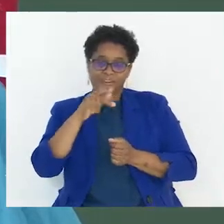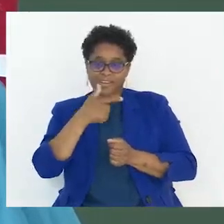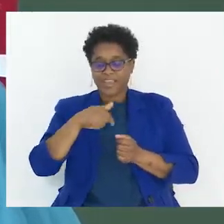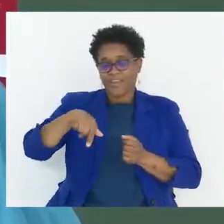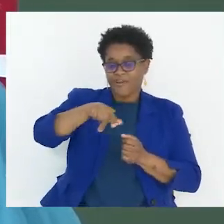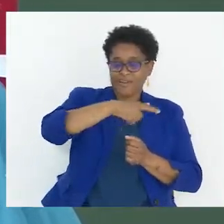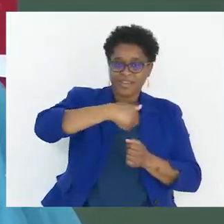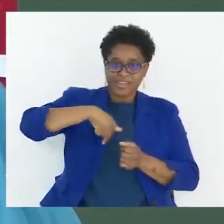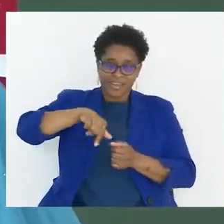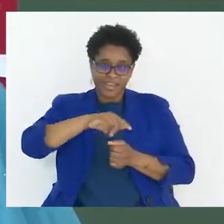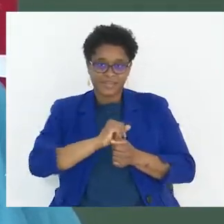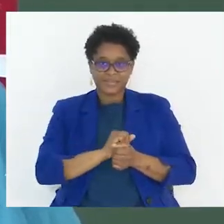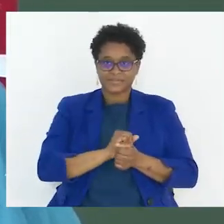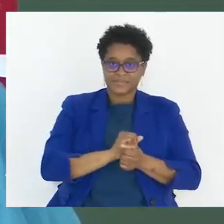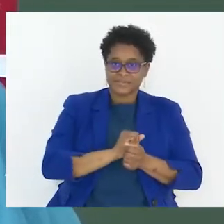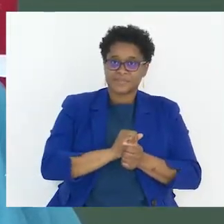Roda!